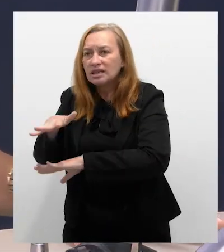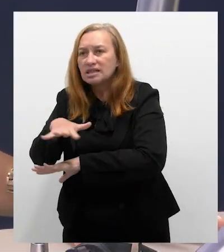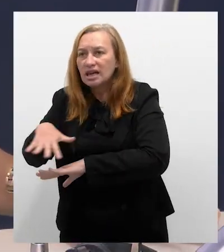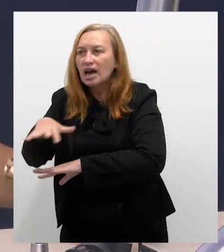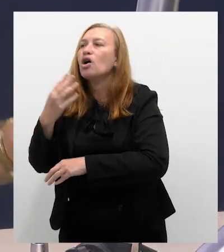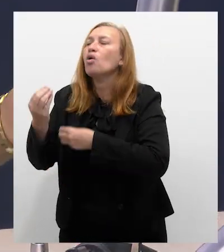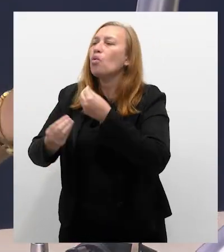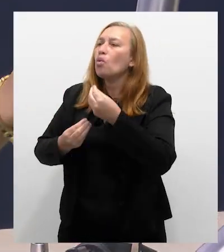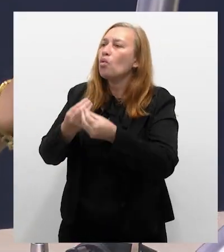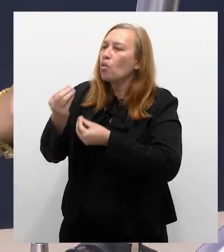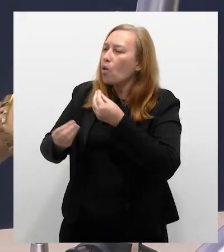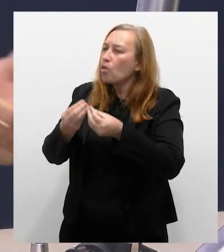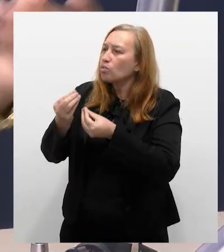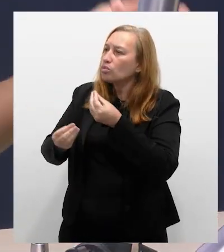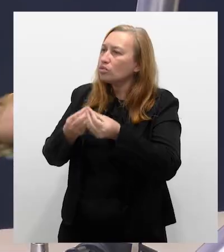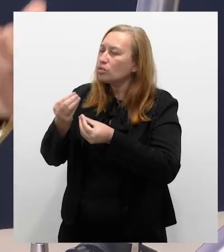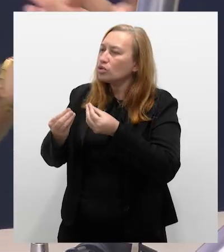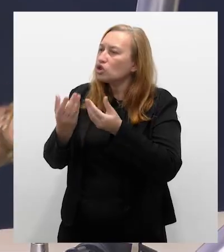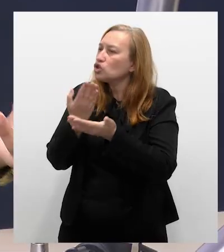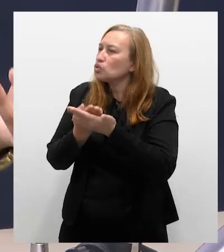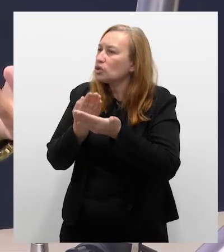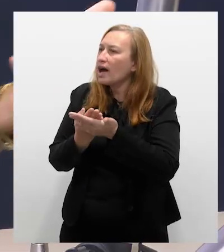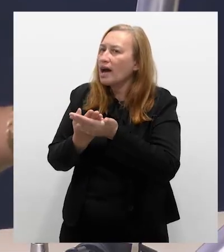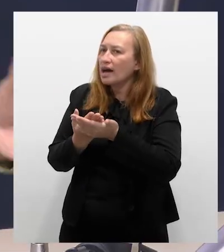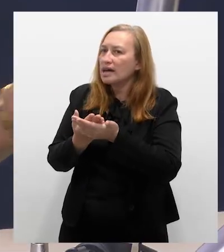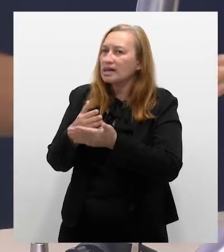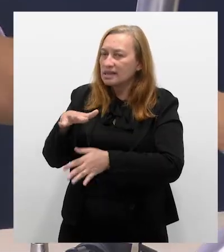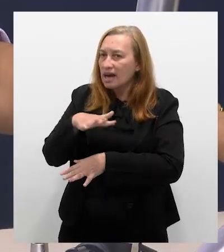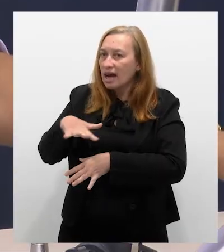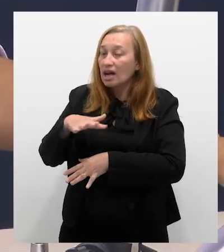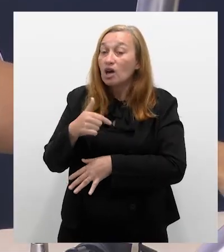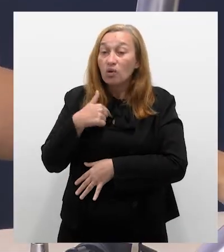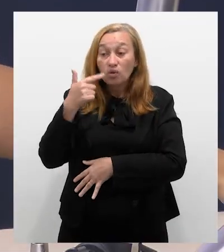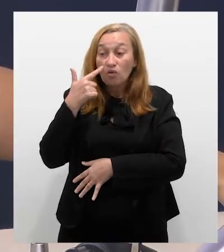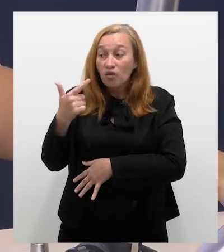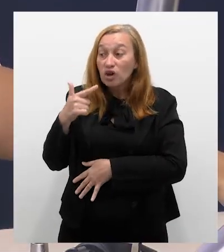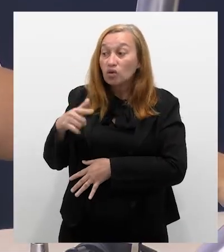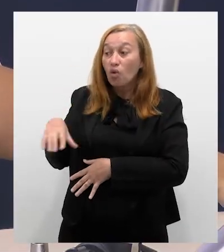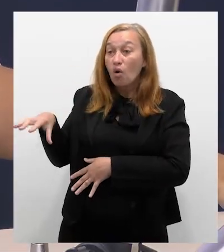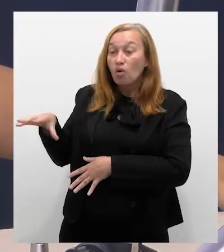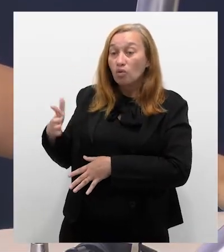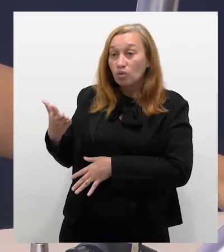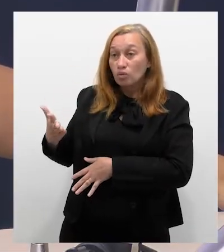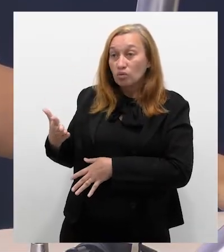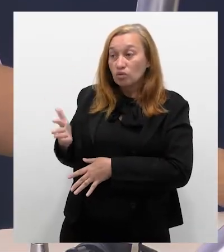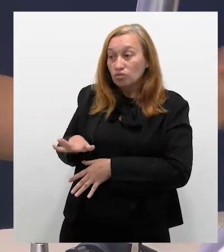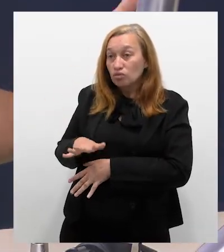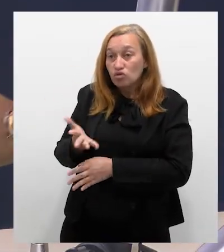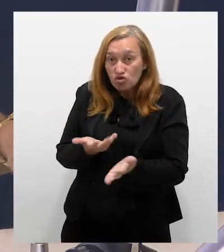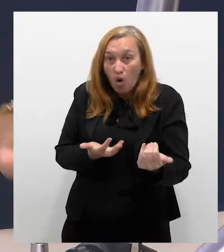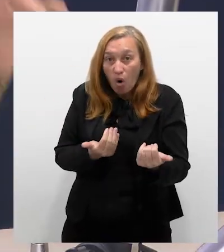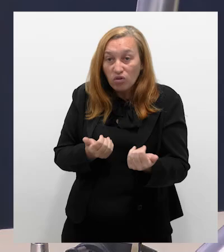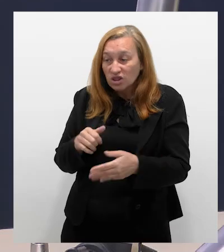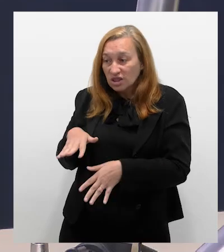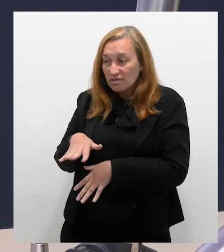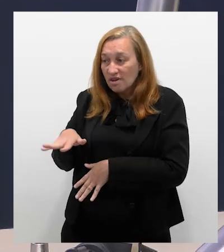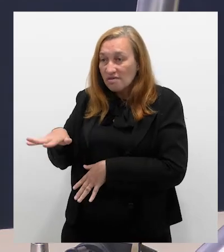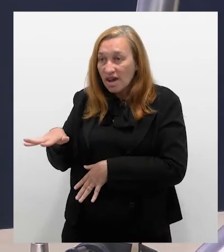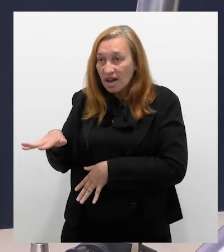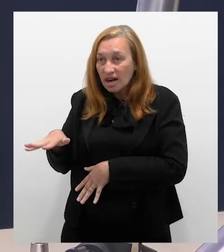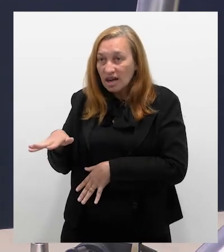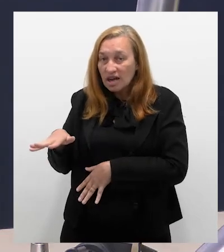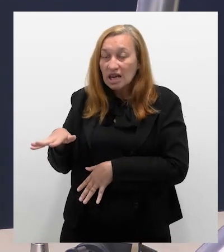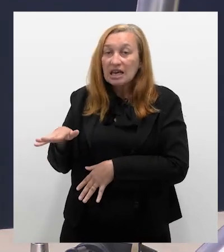estudar isso? Então, É. quando eu começo a receber essas mensagens desses jovens que são da comunidade, ali que antigamente não